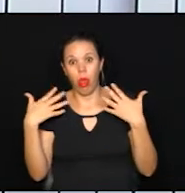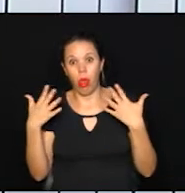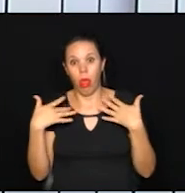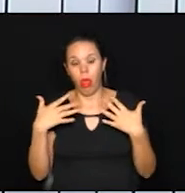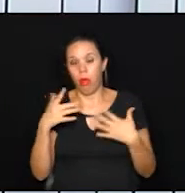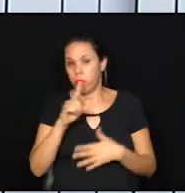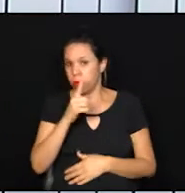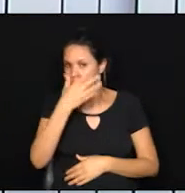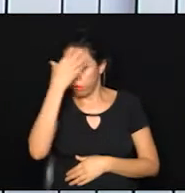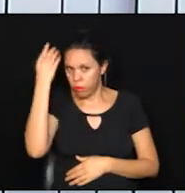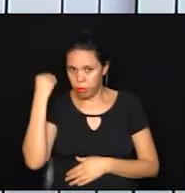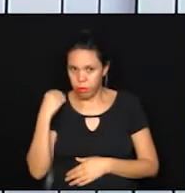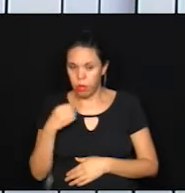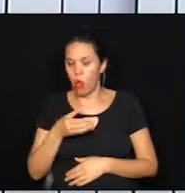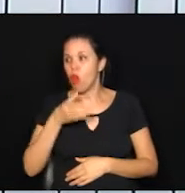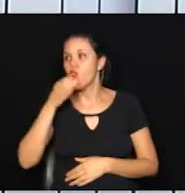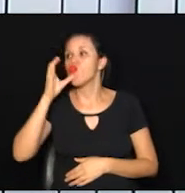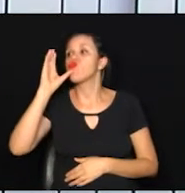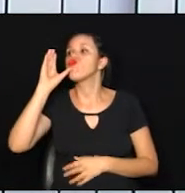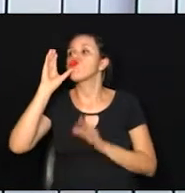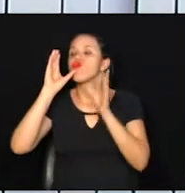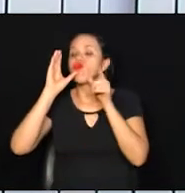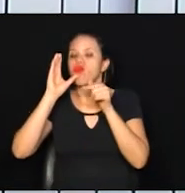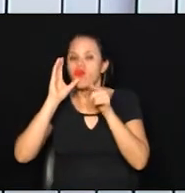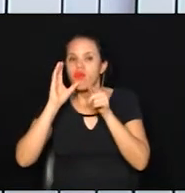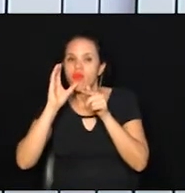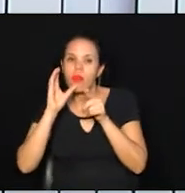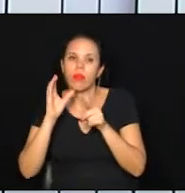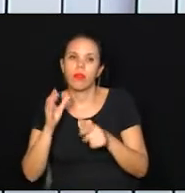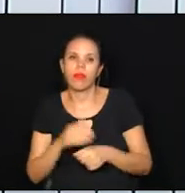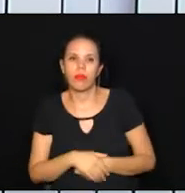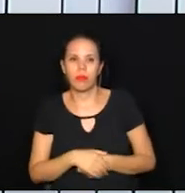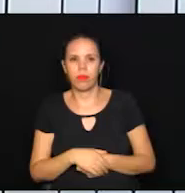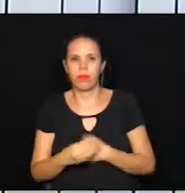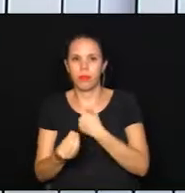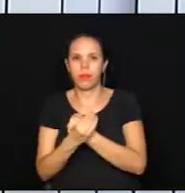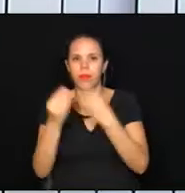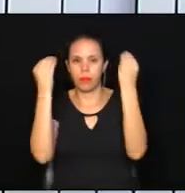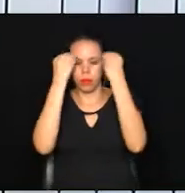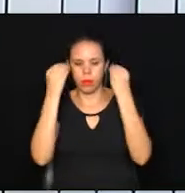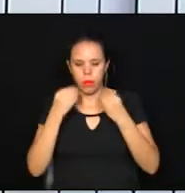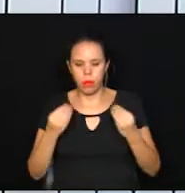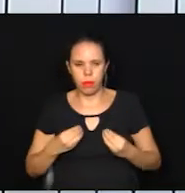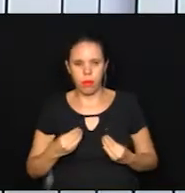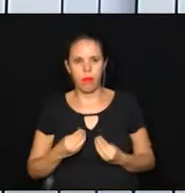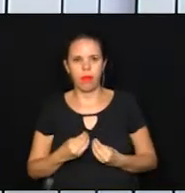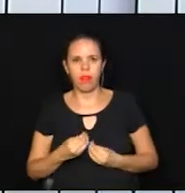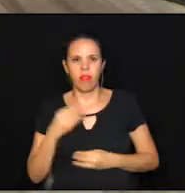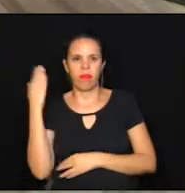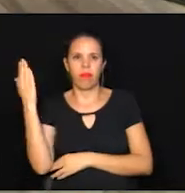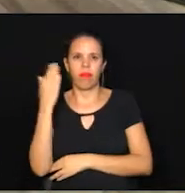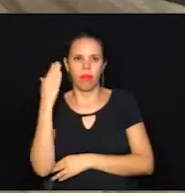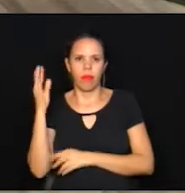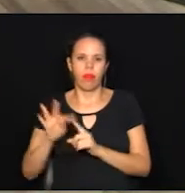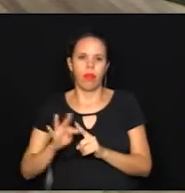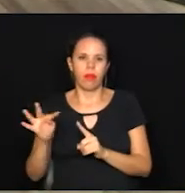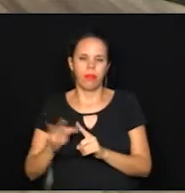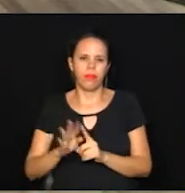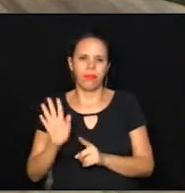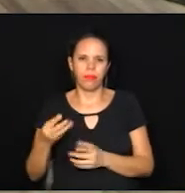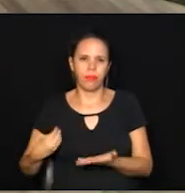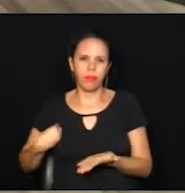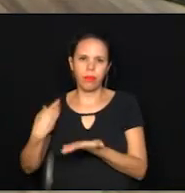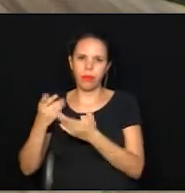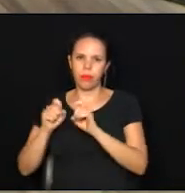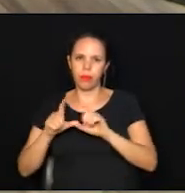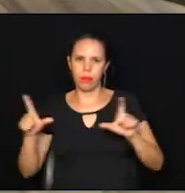se esqueçam de se hidratar, para passar sempre o protetor solar. E sobre as temperaturas, olha só, elas já estão aqui na